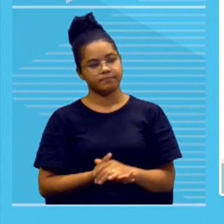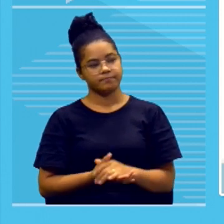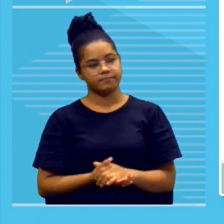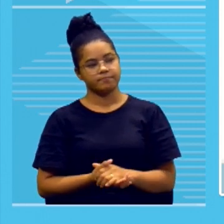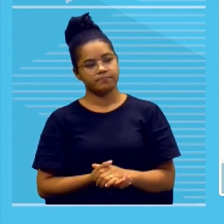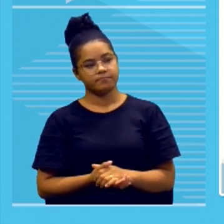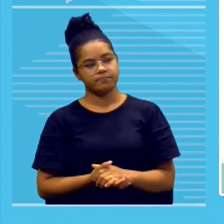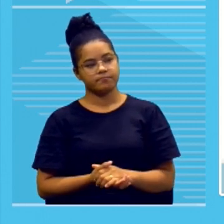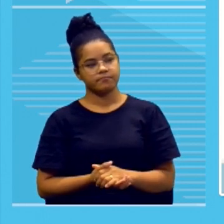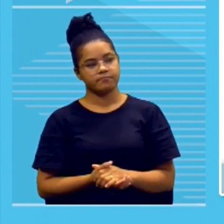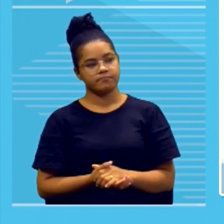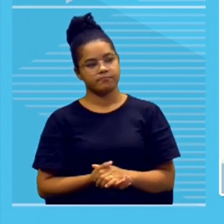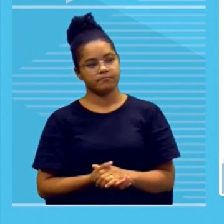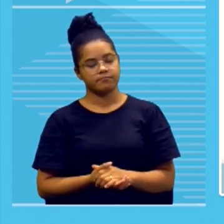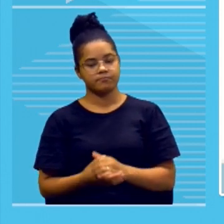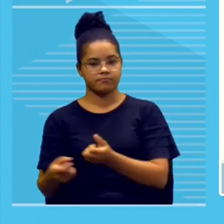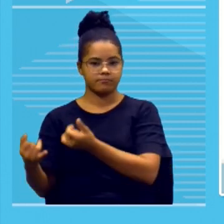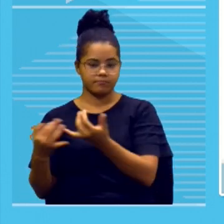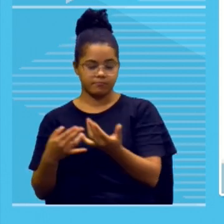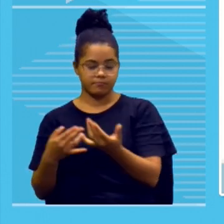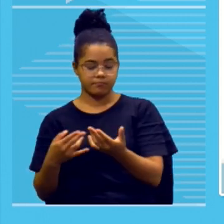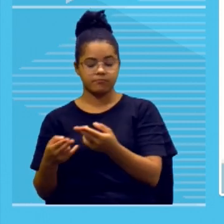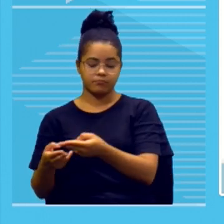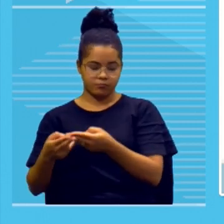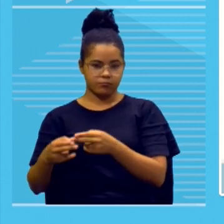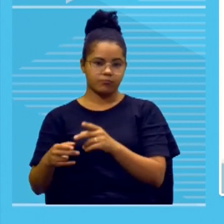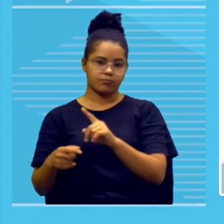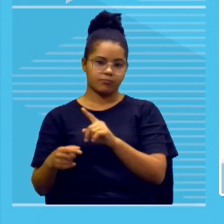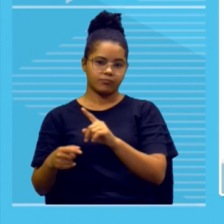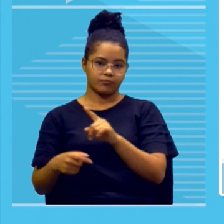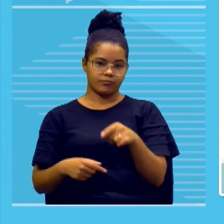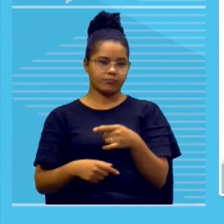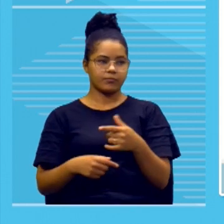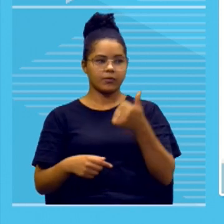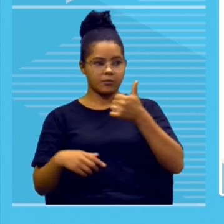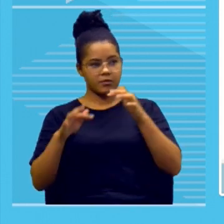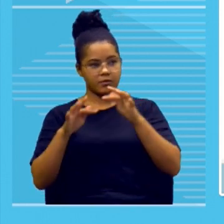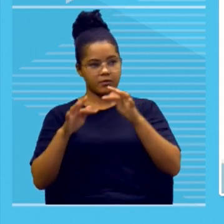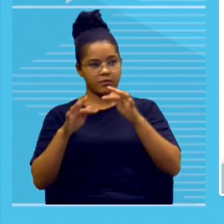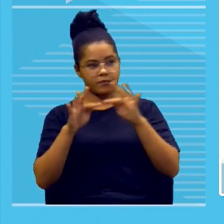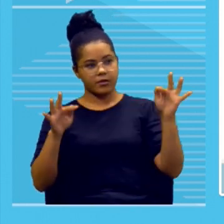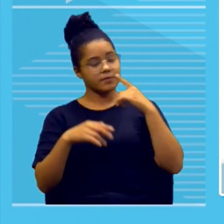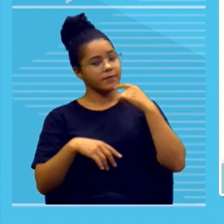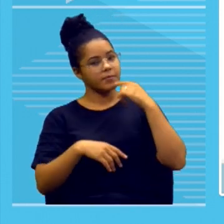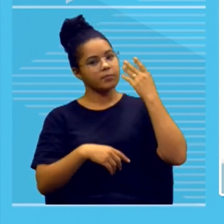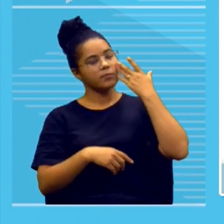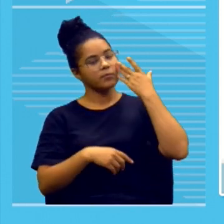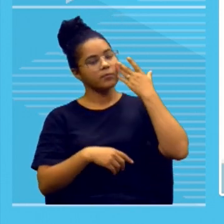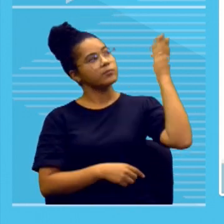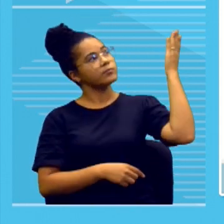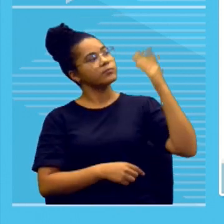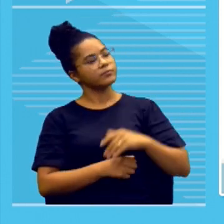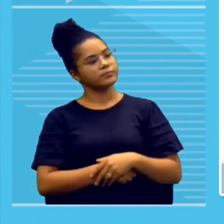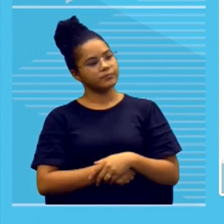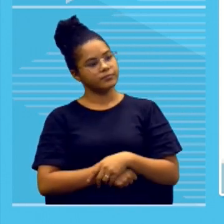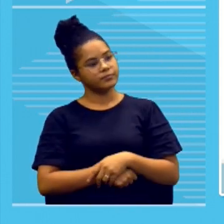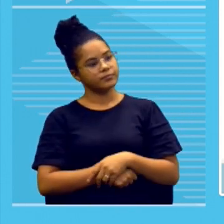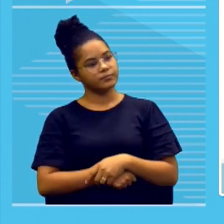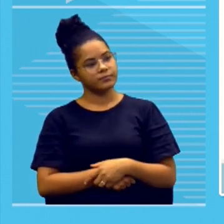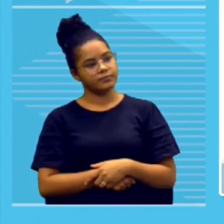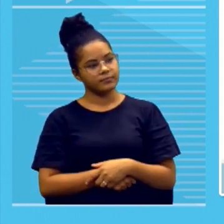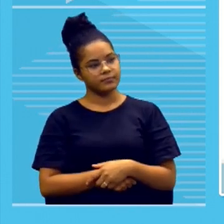com vírgula. Os jogadores que foram criticados pelo técnico pediram demissão. Olha bem aqui, ó, a